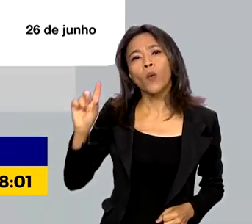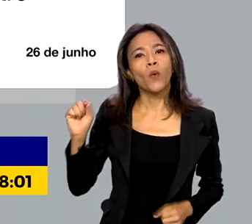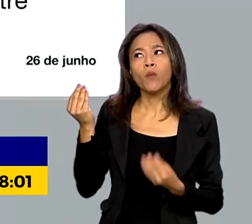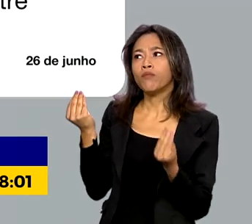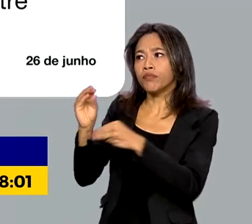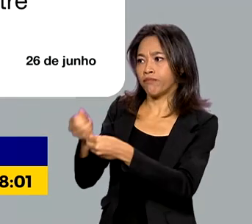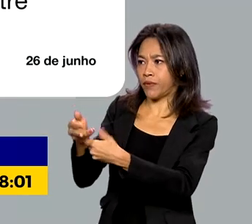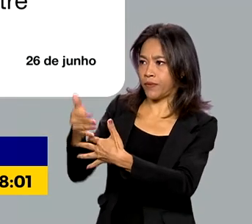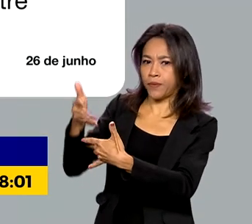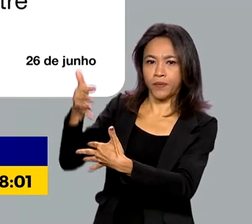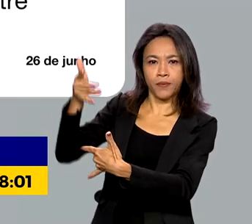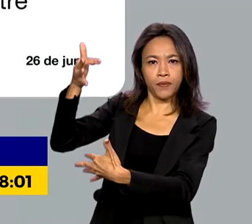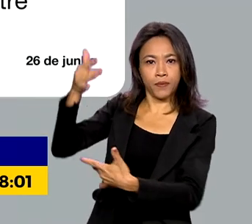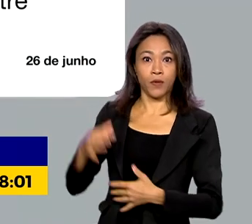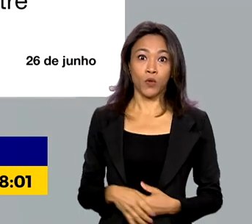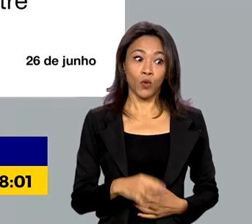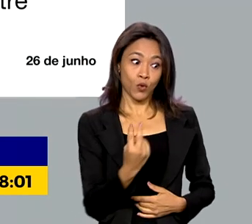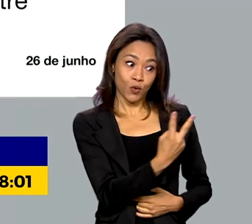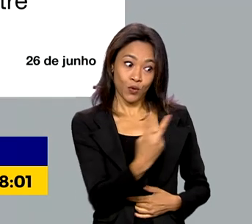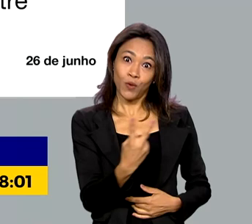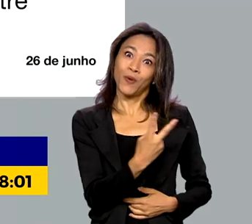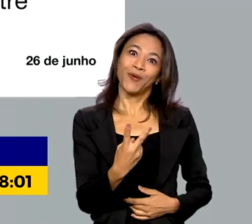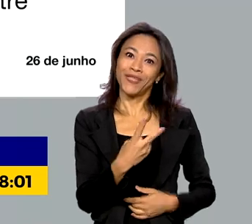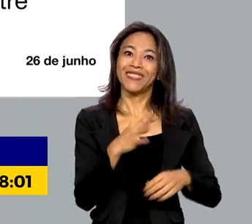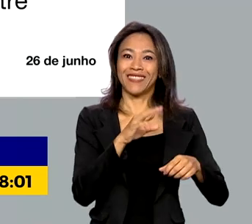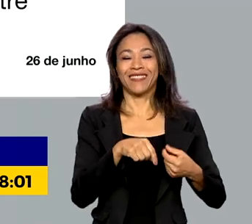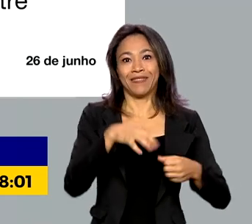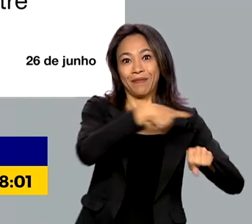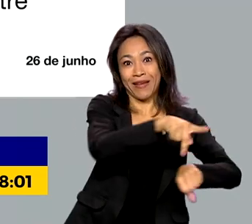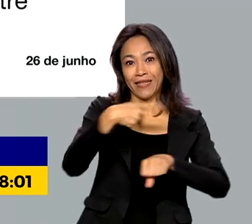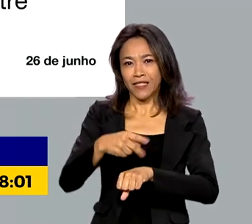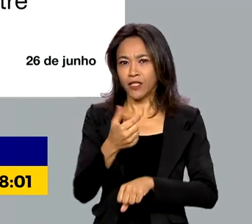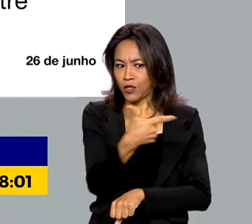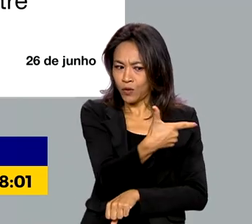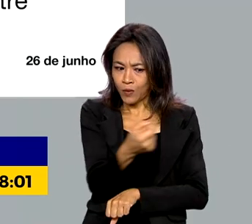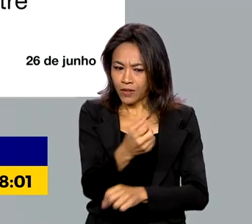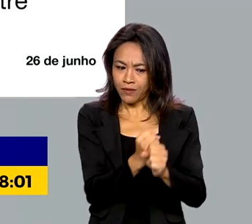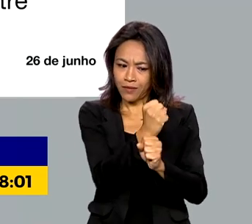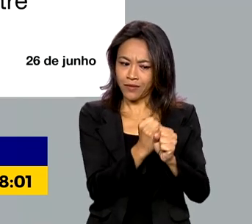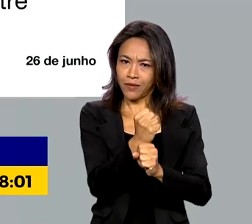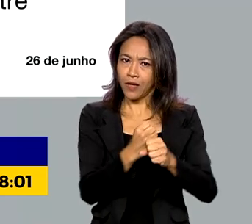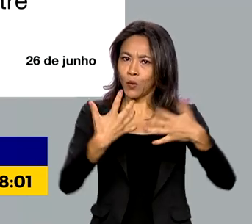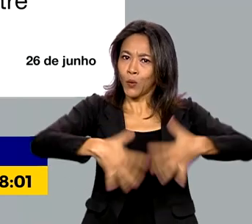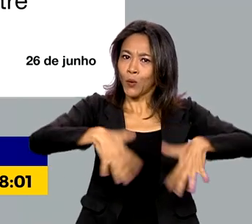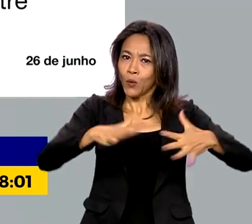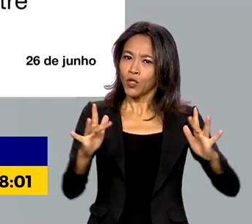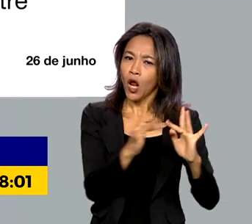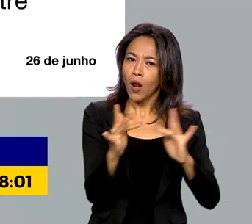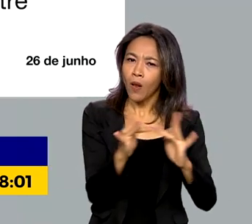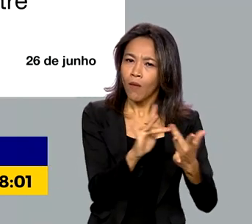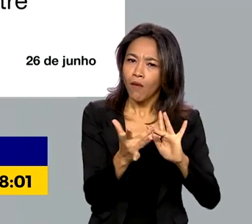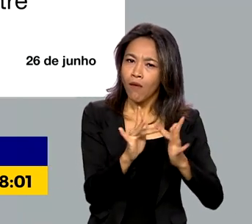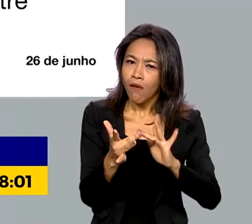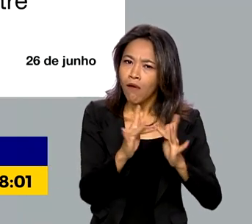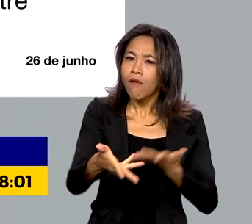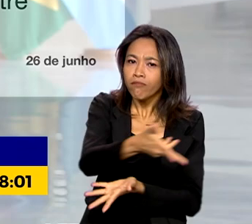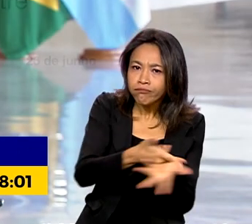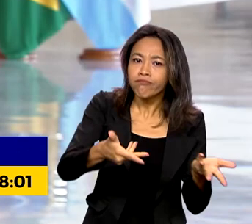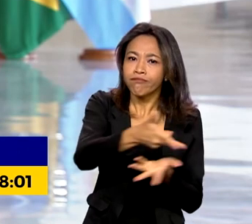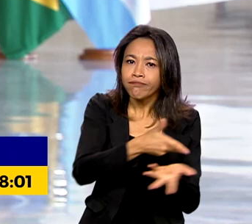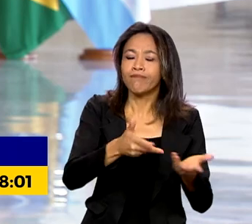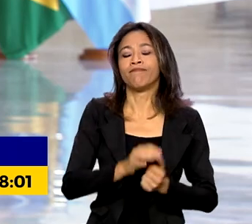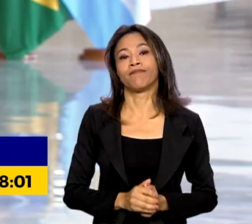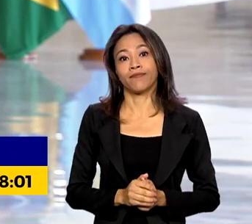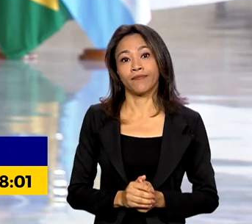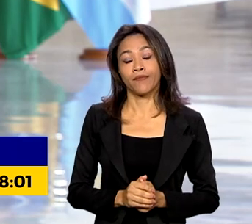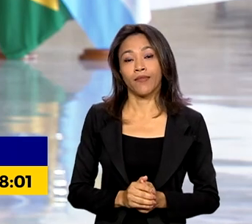ambos os países, né, celebram 200 anos de relações diplomáticas, né? E no fim de semana, Vanessa, enquanto ainda, né,